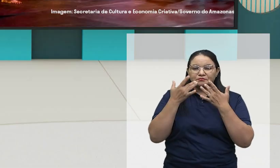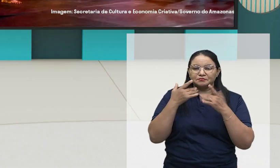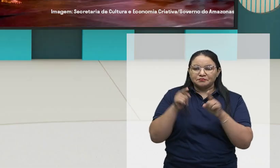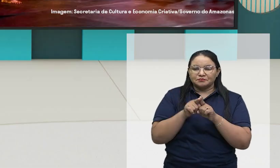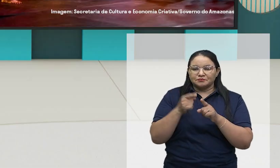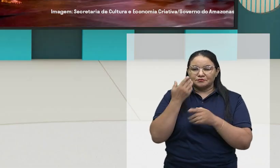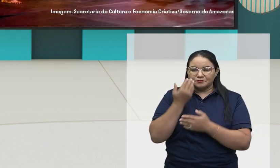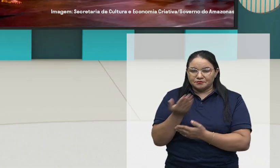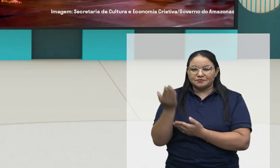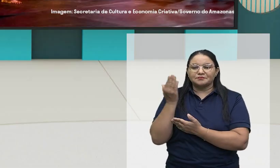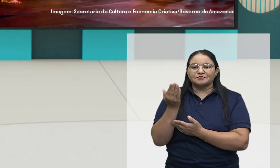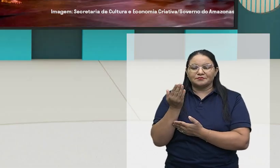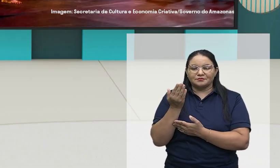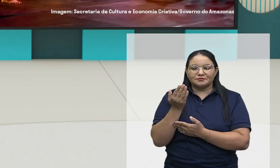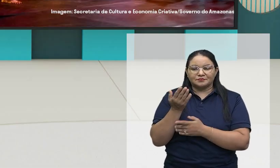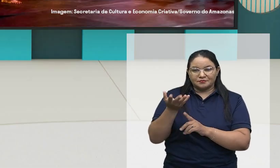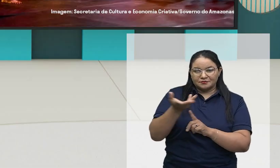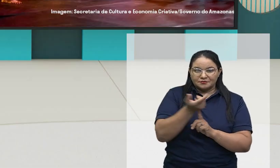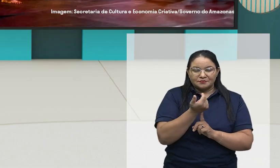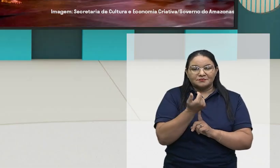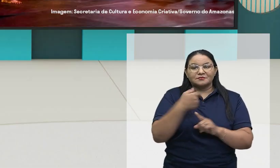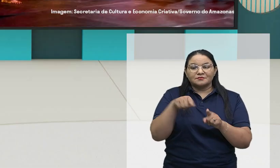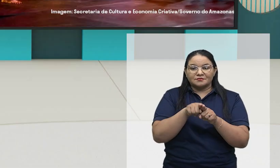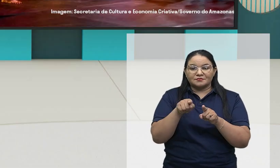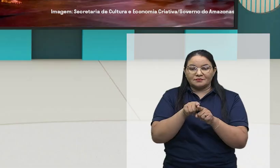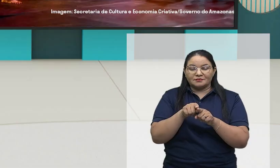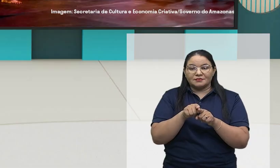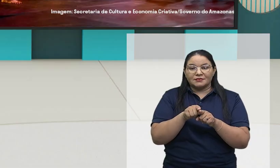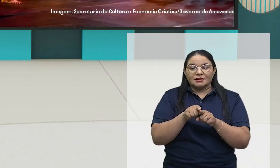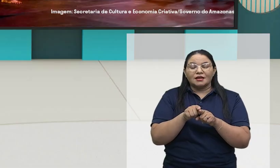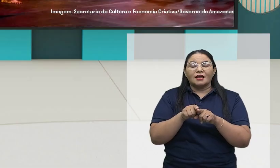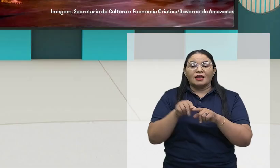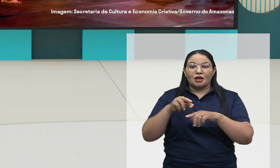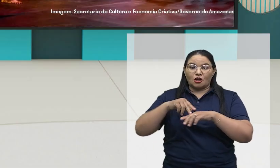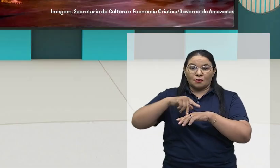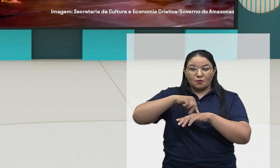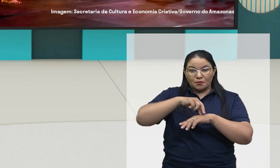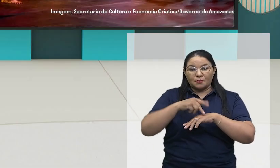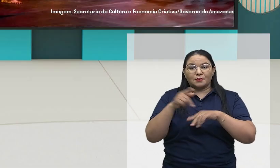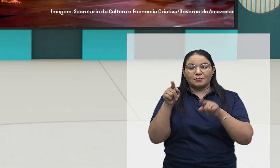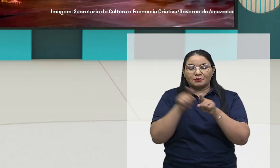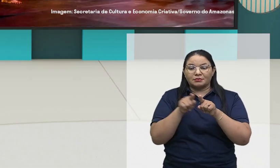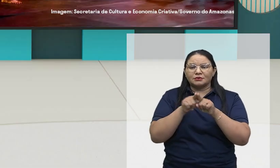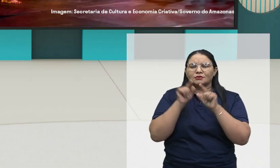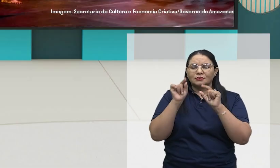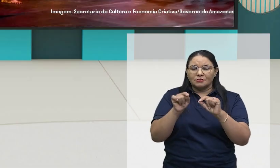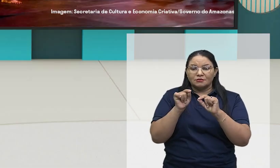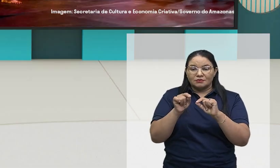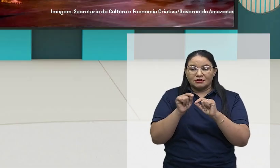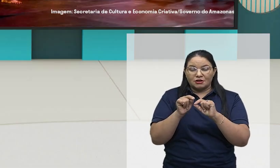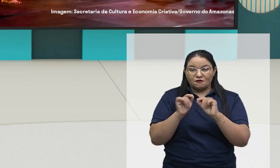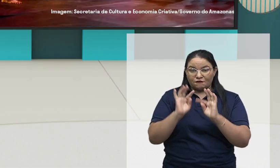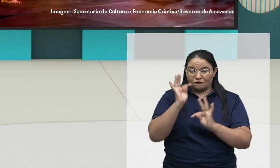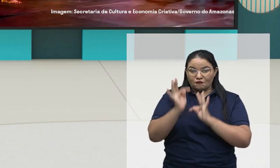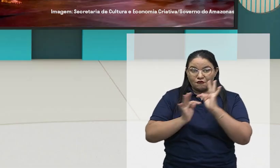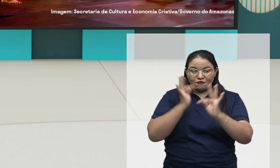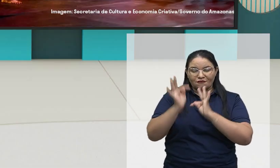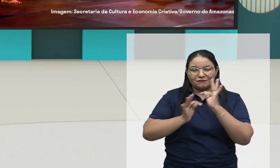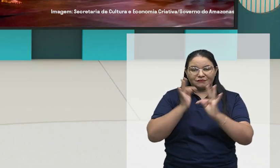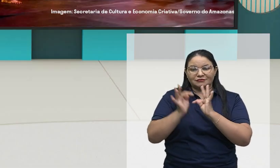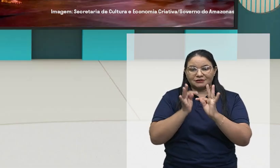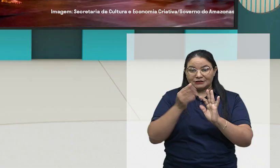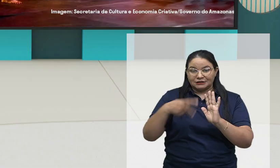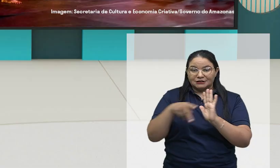espetáculo do balé folclórico. E traz para a gente uma representação mais contemporânea